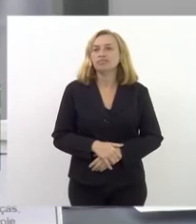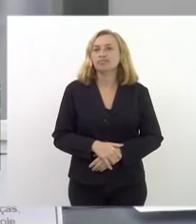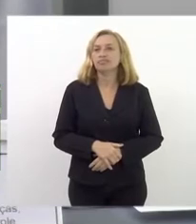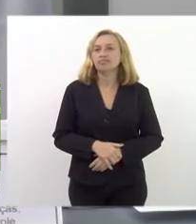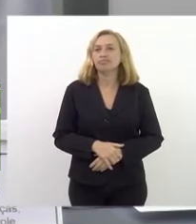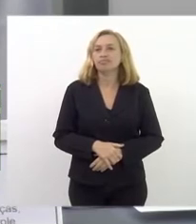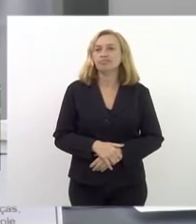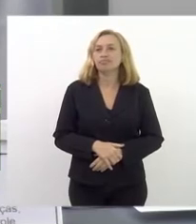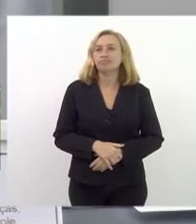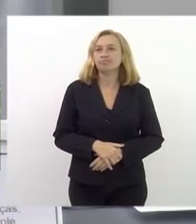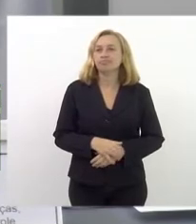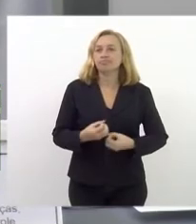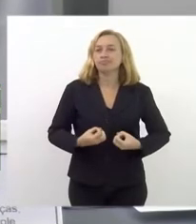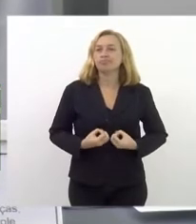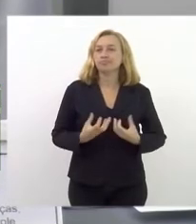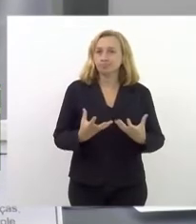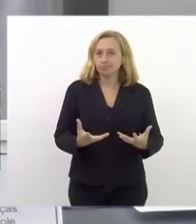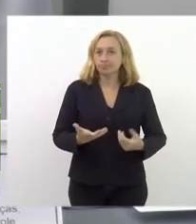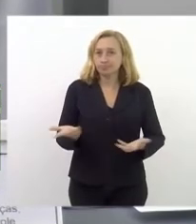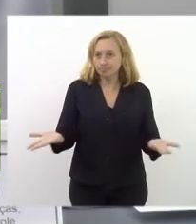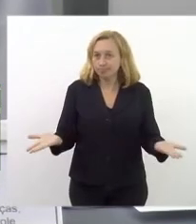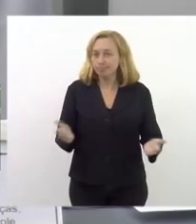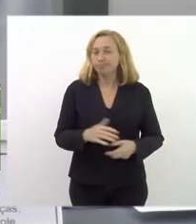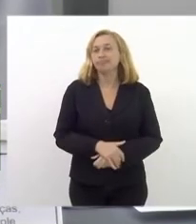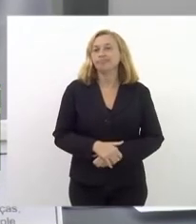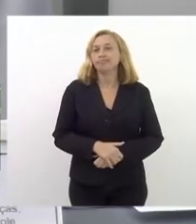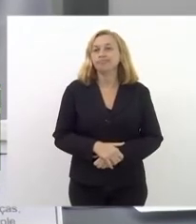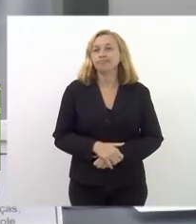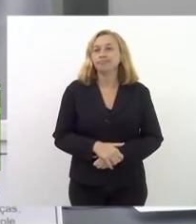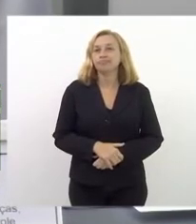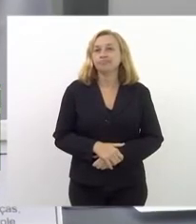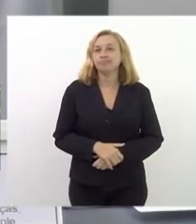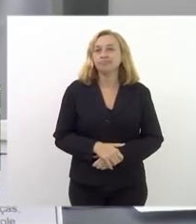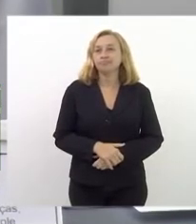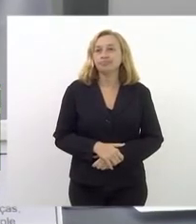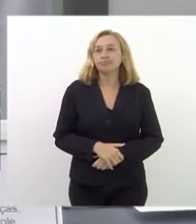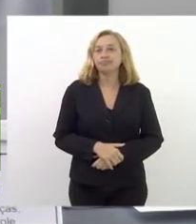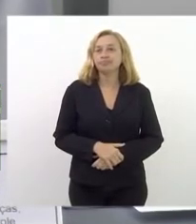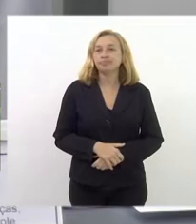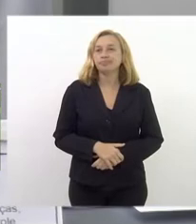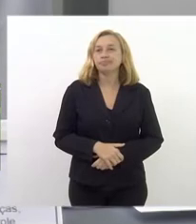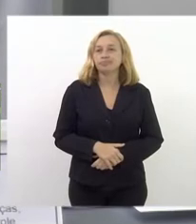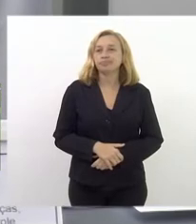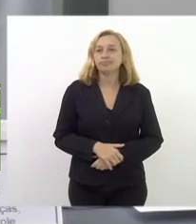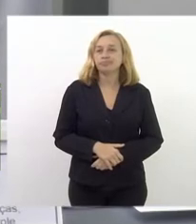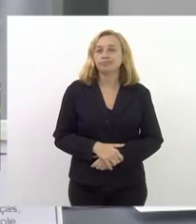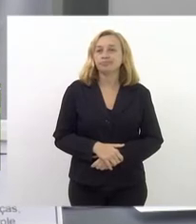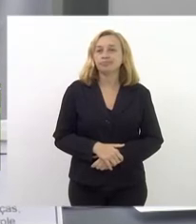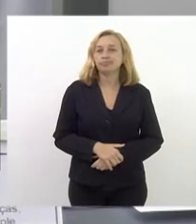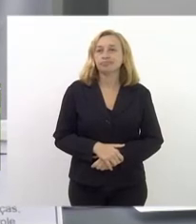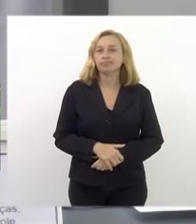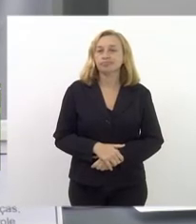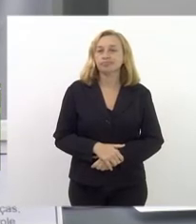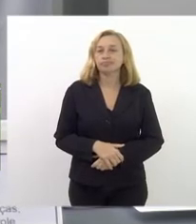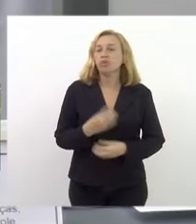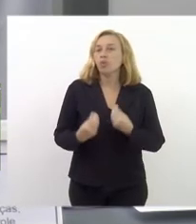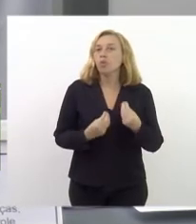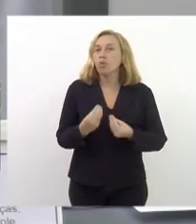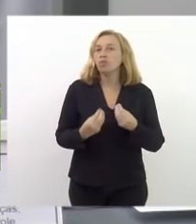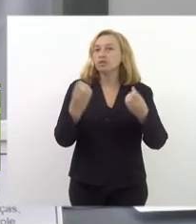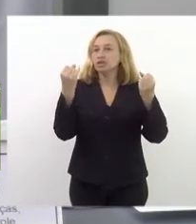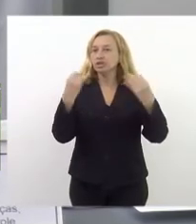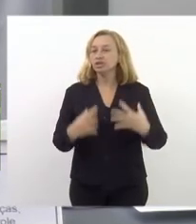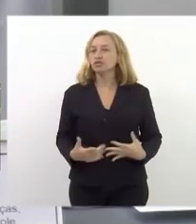suas doações e seus testamentos prévios, né? Porque como é que você